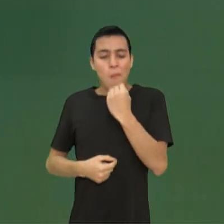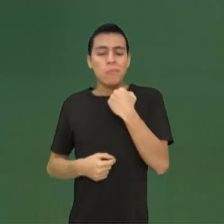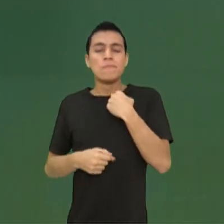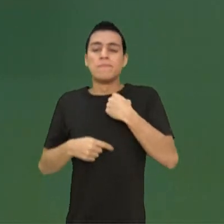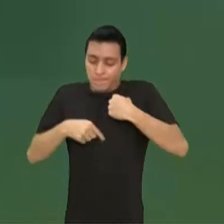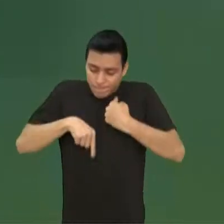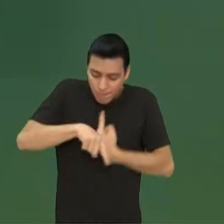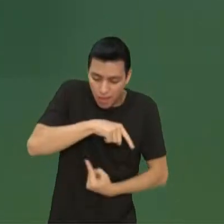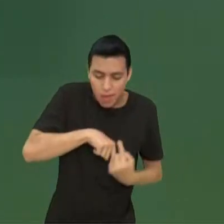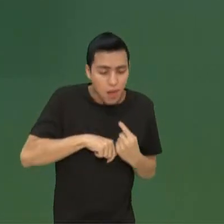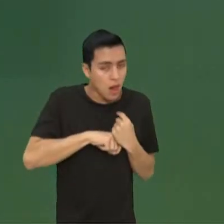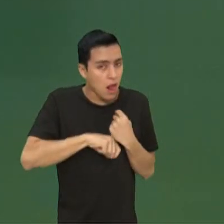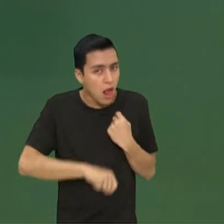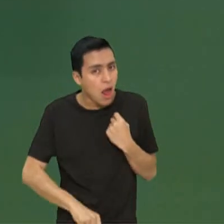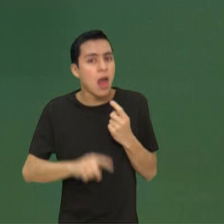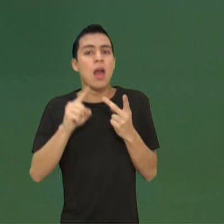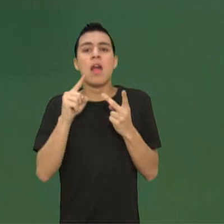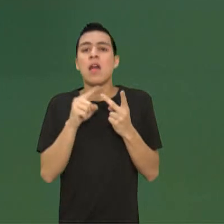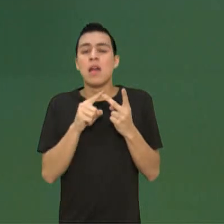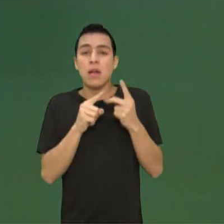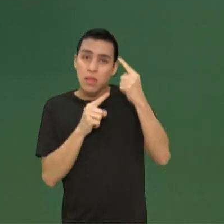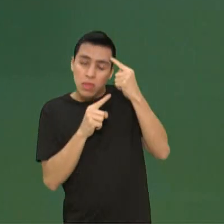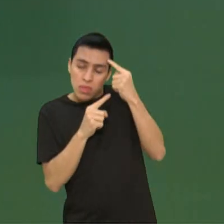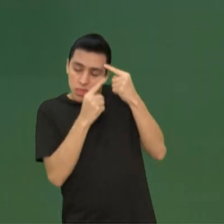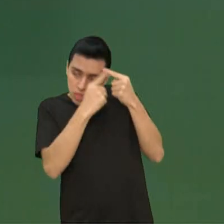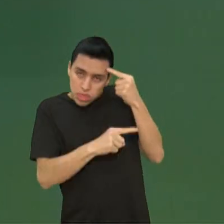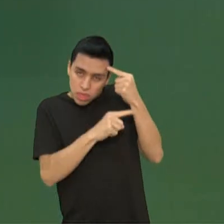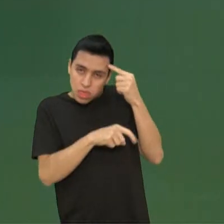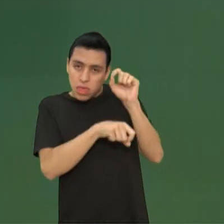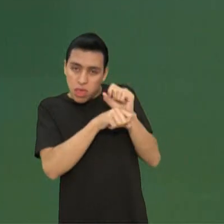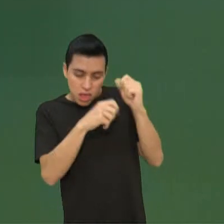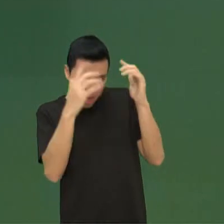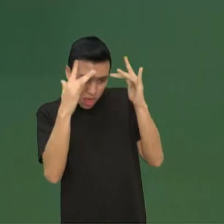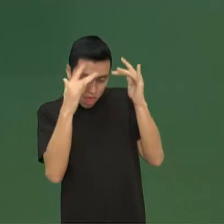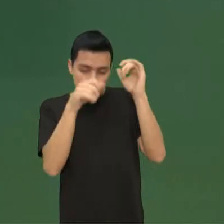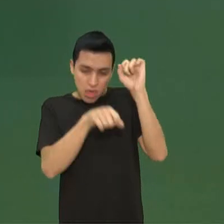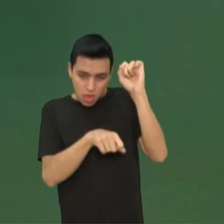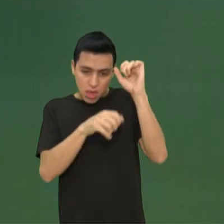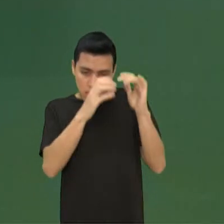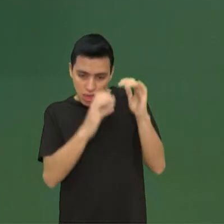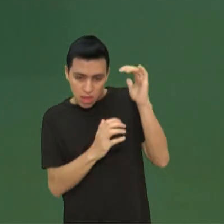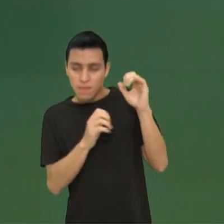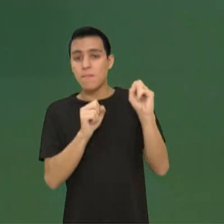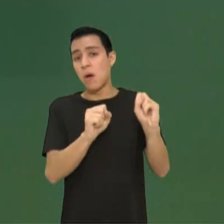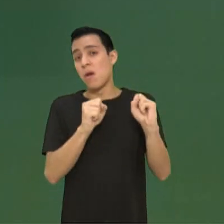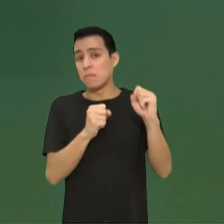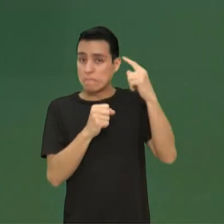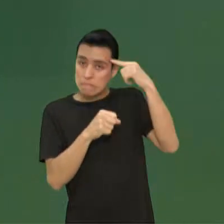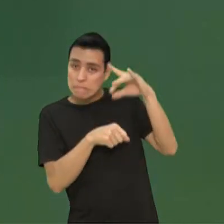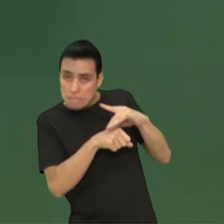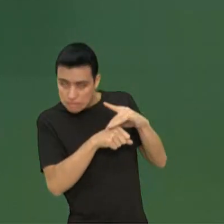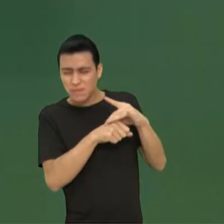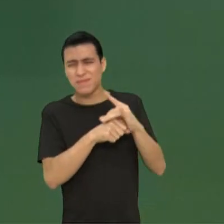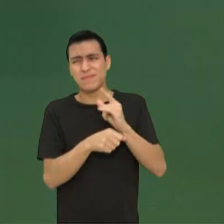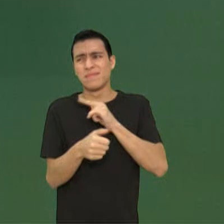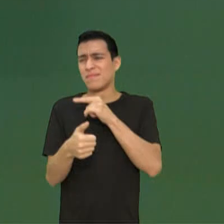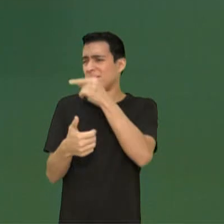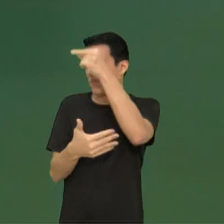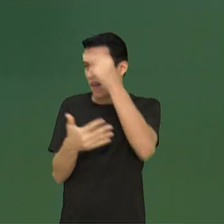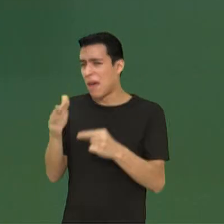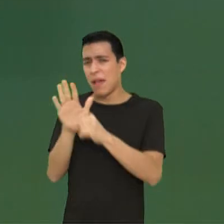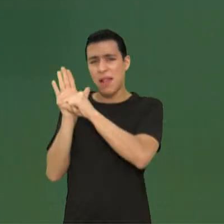diarreicas, tem toxinas que são neuroparalisadoras, paralisa o sistema nervoso. Então, tem